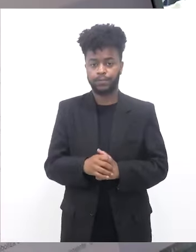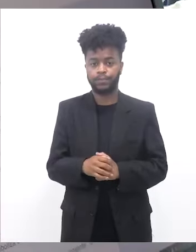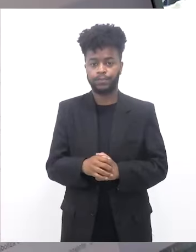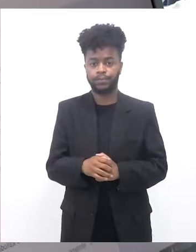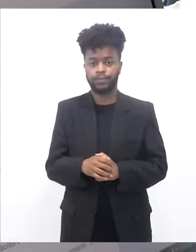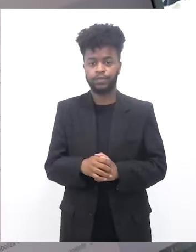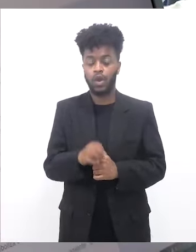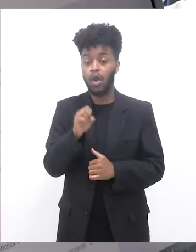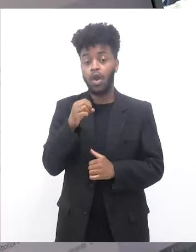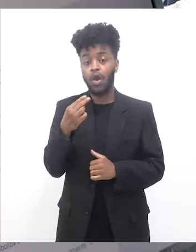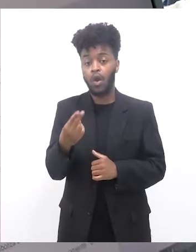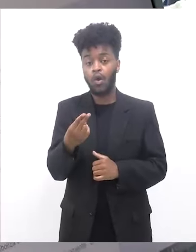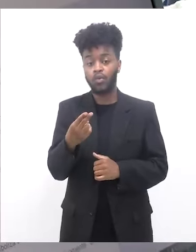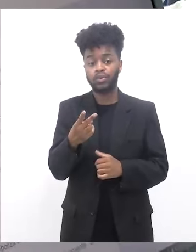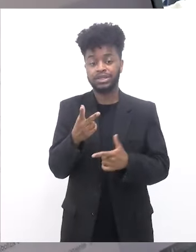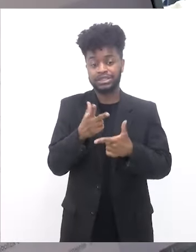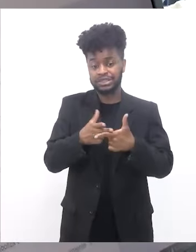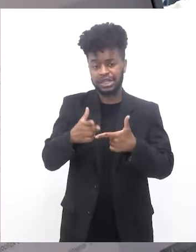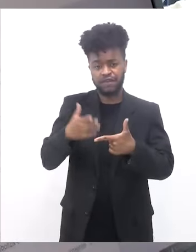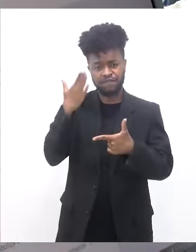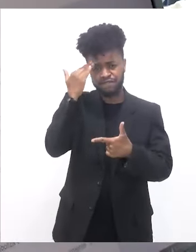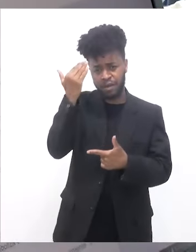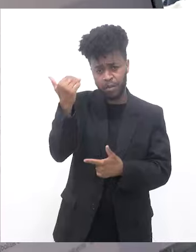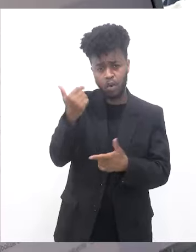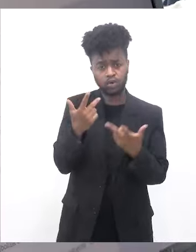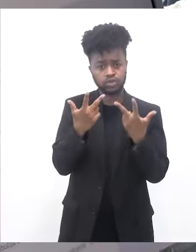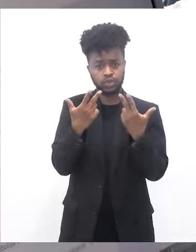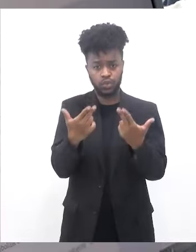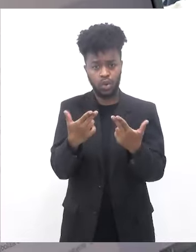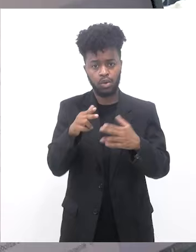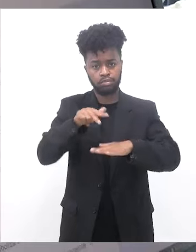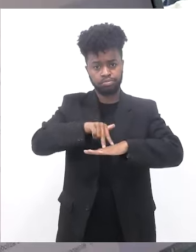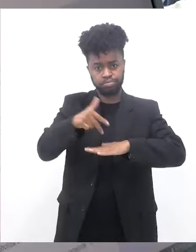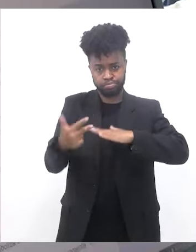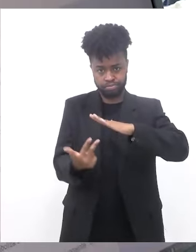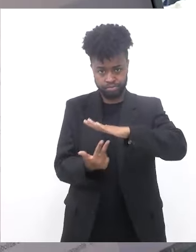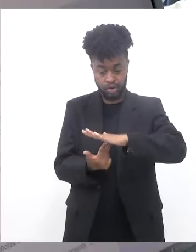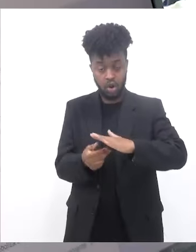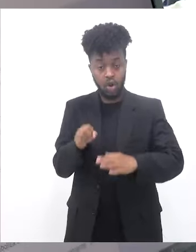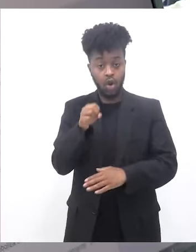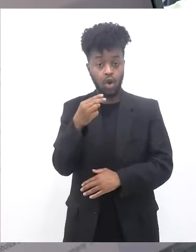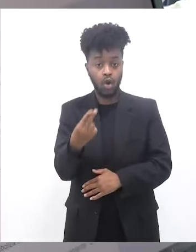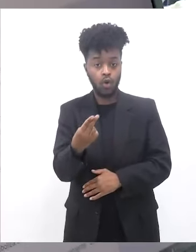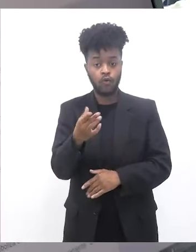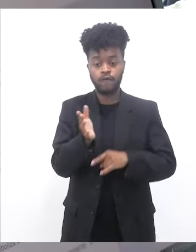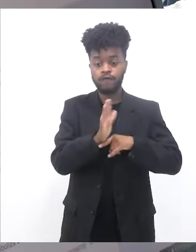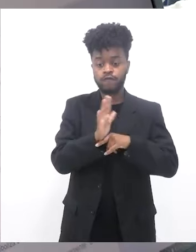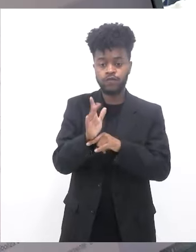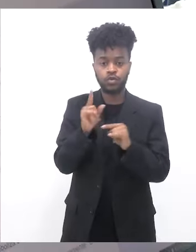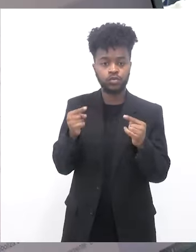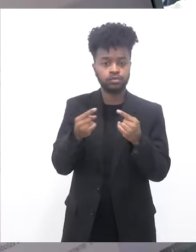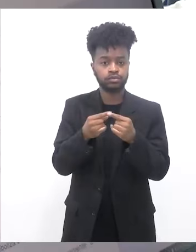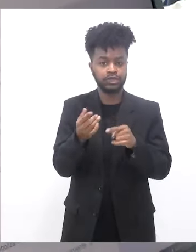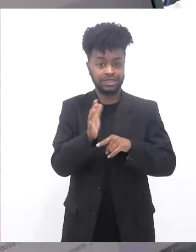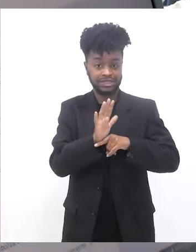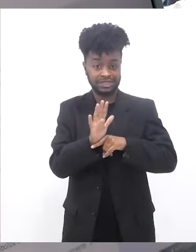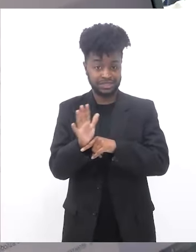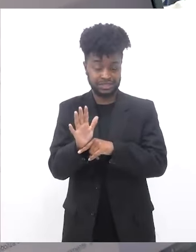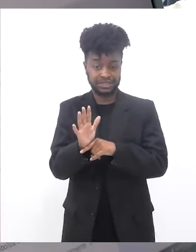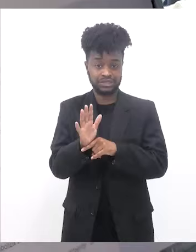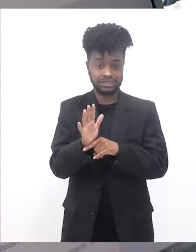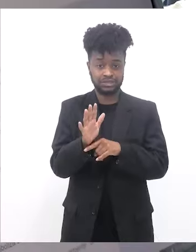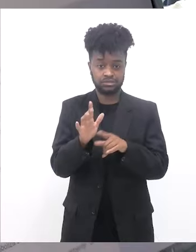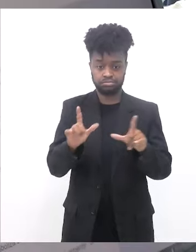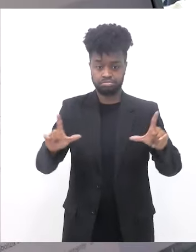caso, ou uma série que é um grande sucesso, como Stranger Things, ou um filme para cinema,